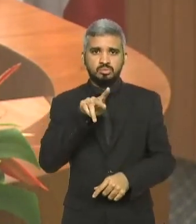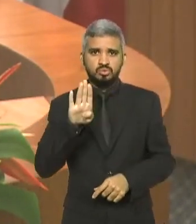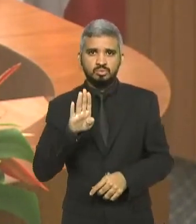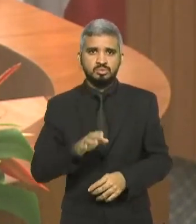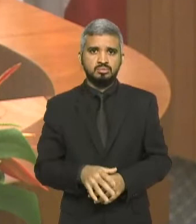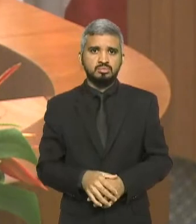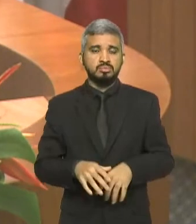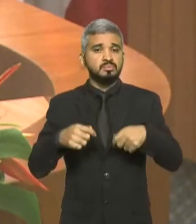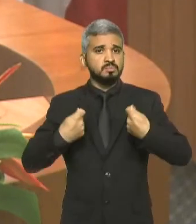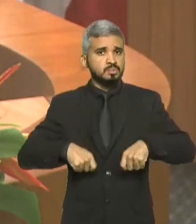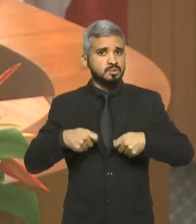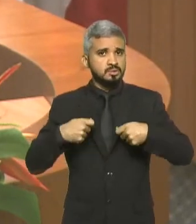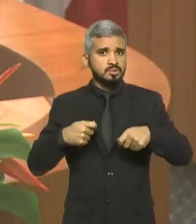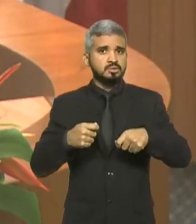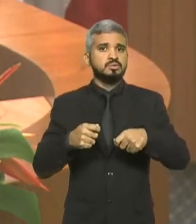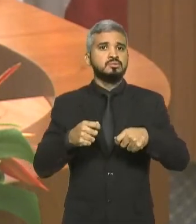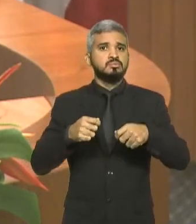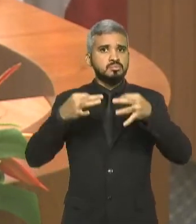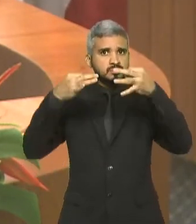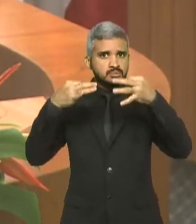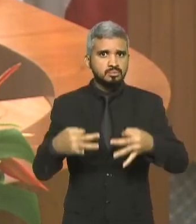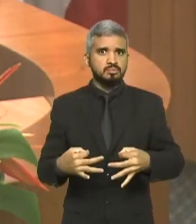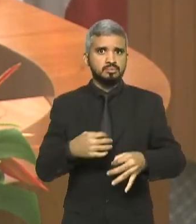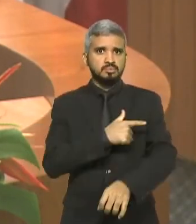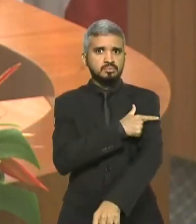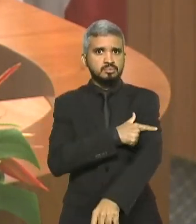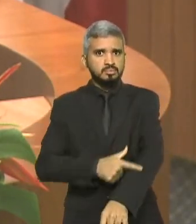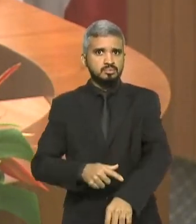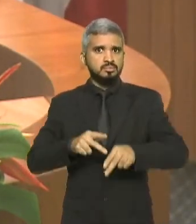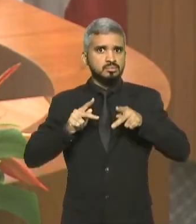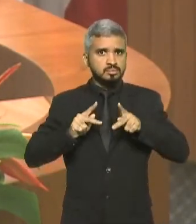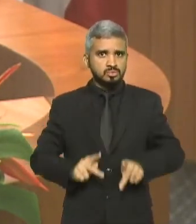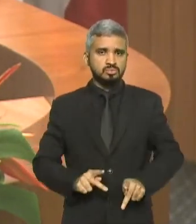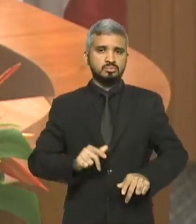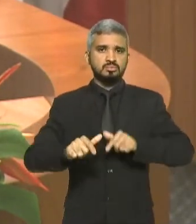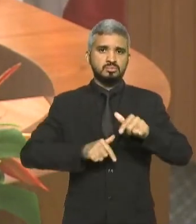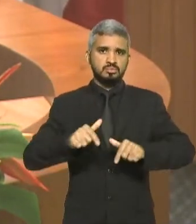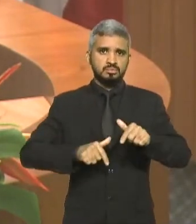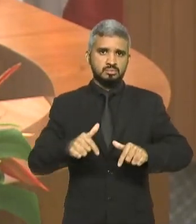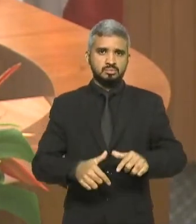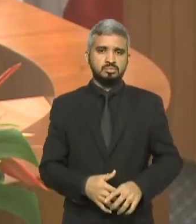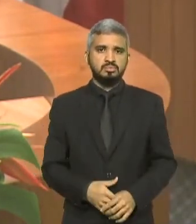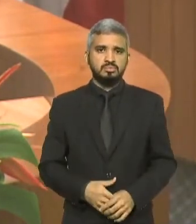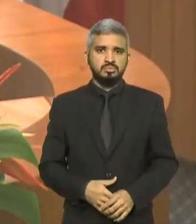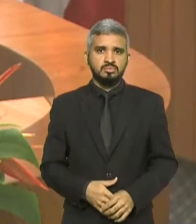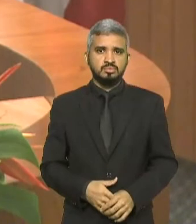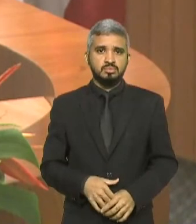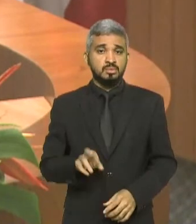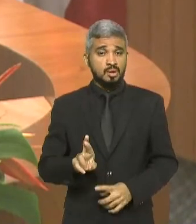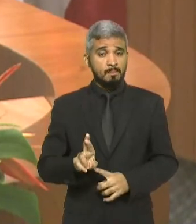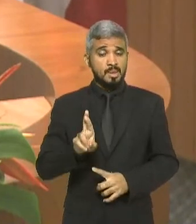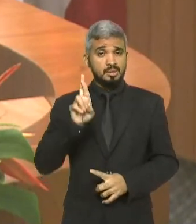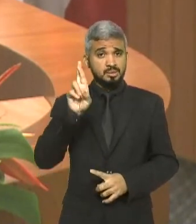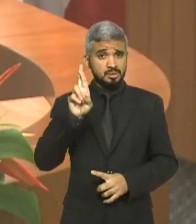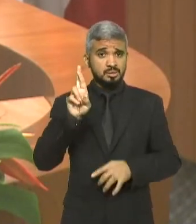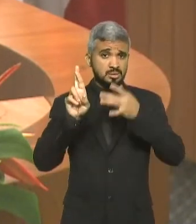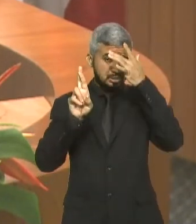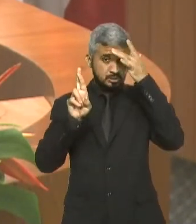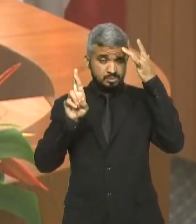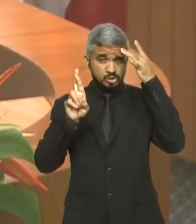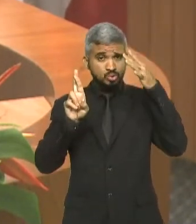transparência no serviço público, em nome de todos aqueles que estudam para passar no concurso público, em nome de todos aqueles que já estudaram, já